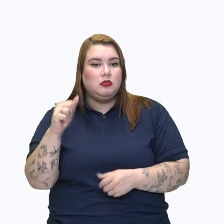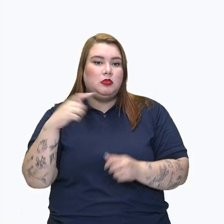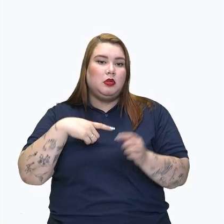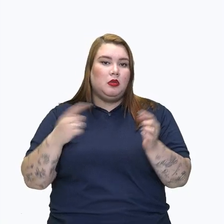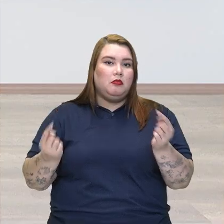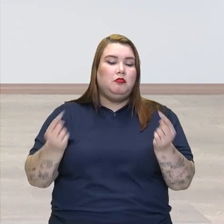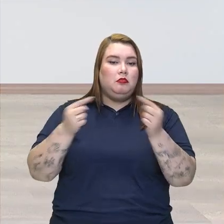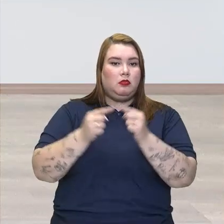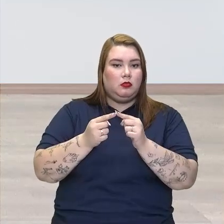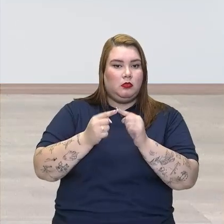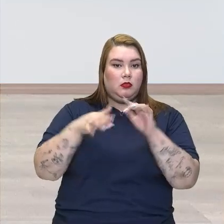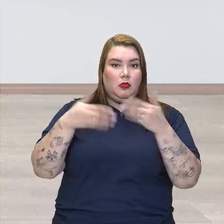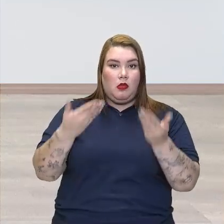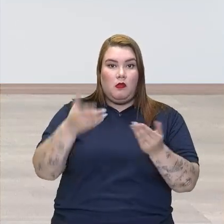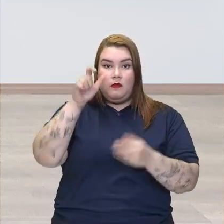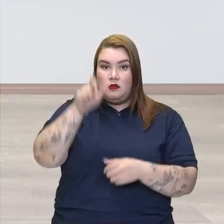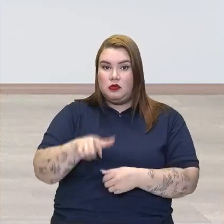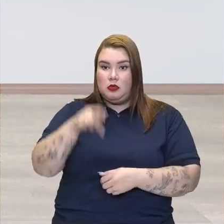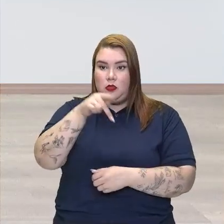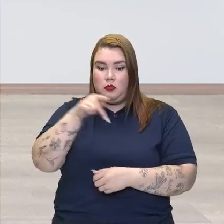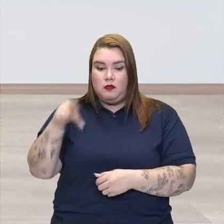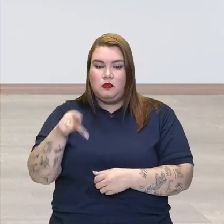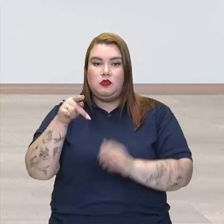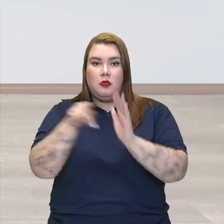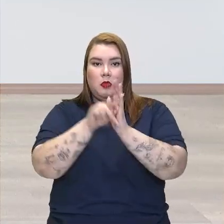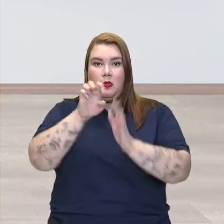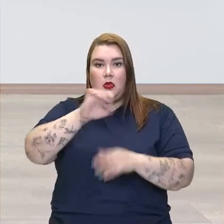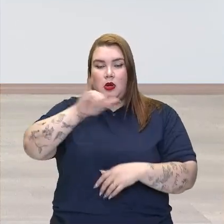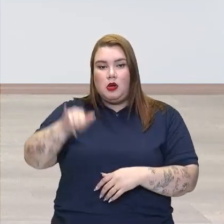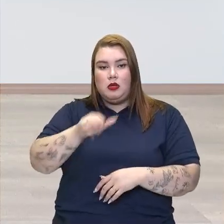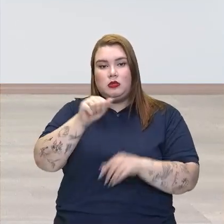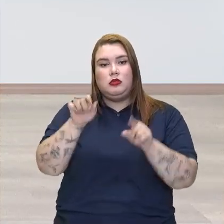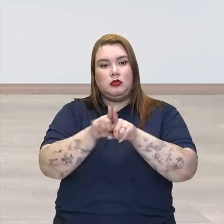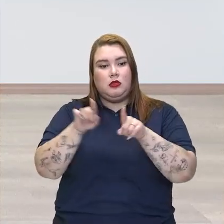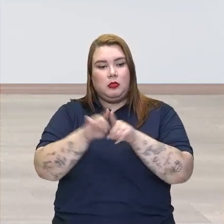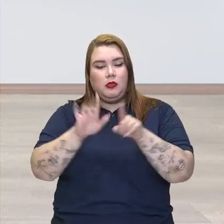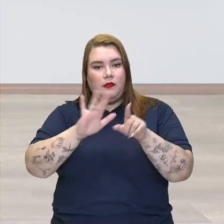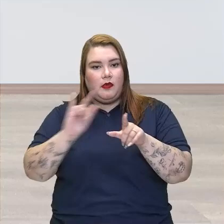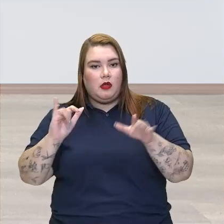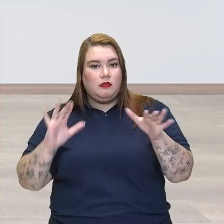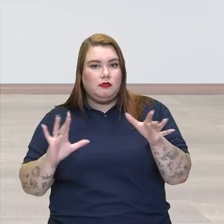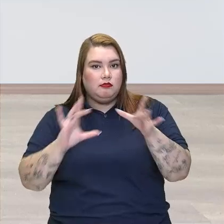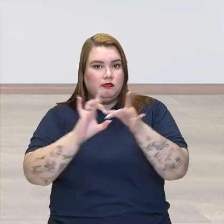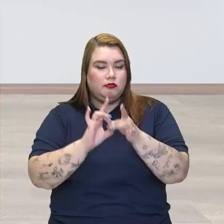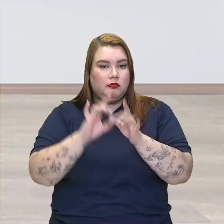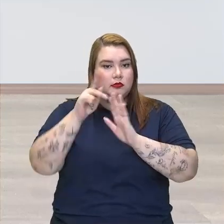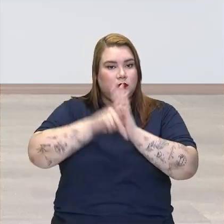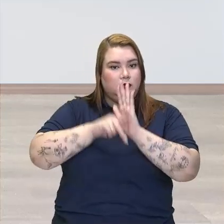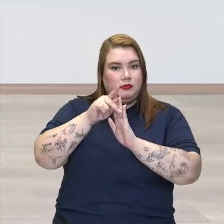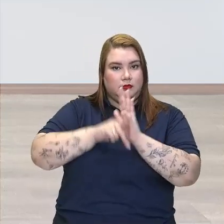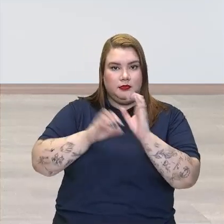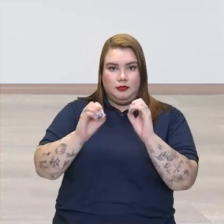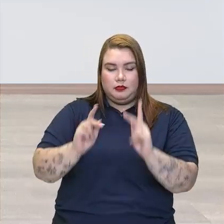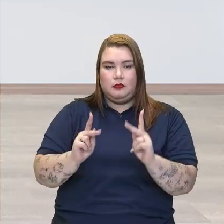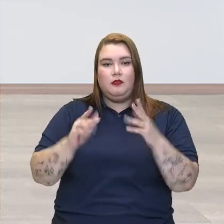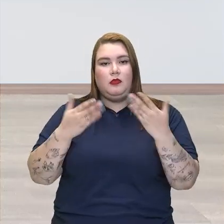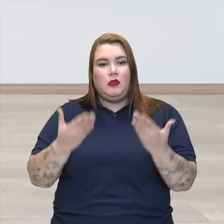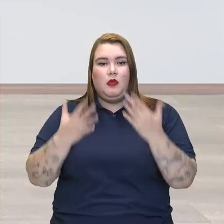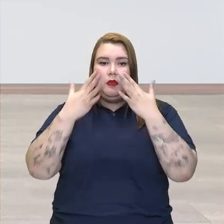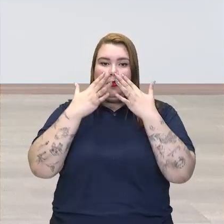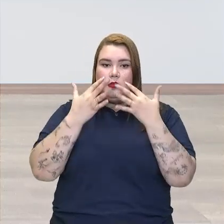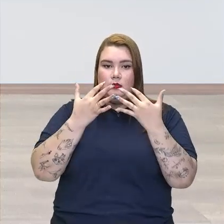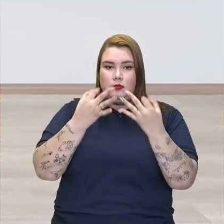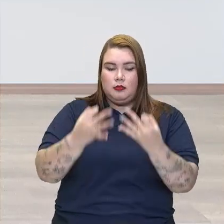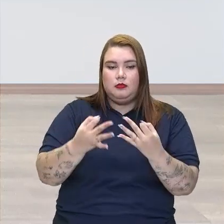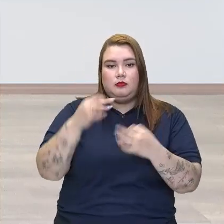Então, você, professor da EJA, também vai, né, fazer parte aí desses projetos. Então, assim, estejam atentos, né? Os